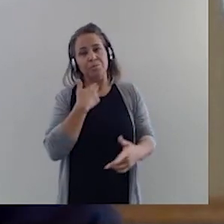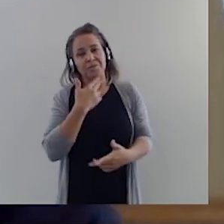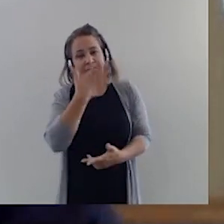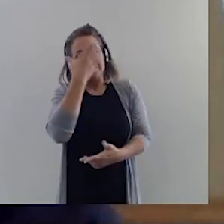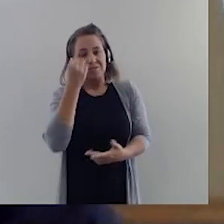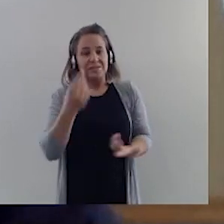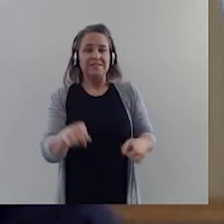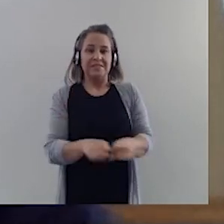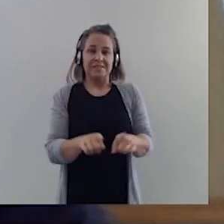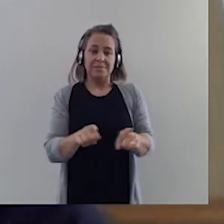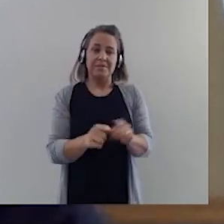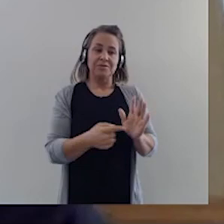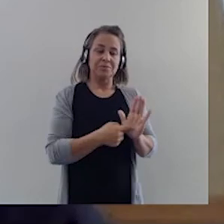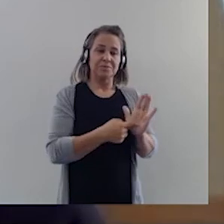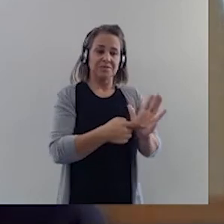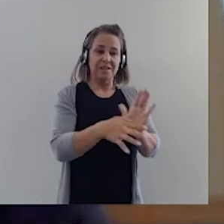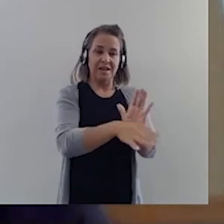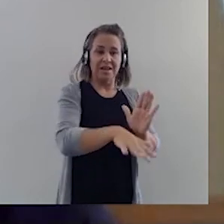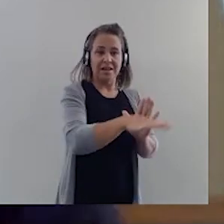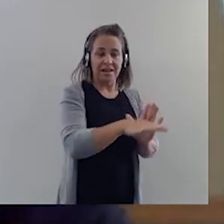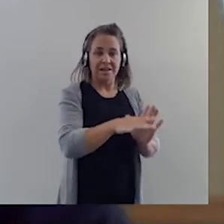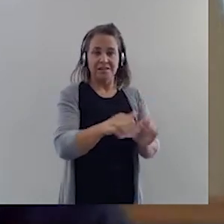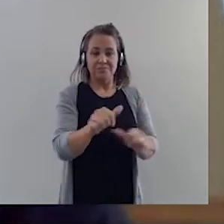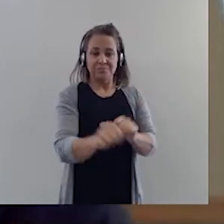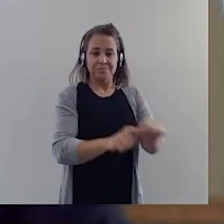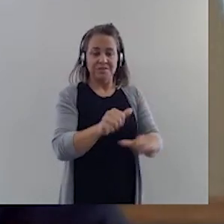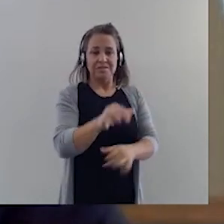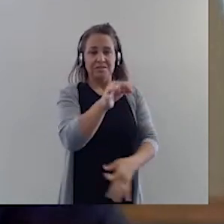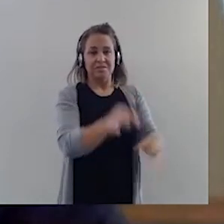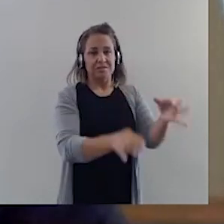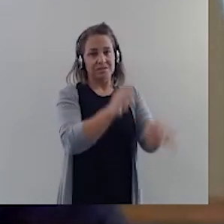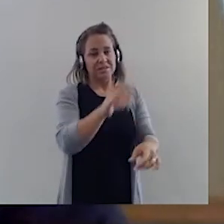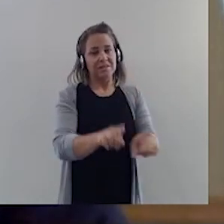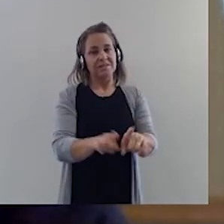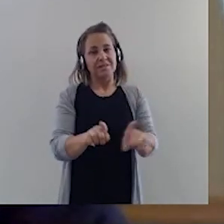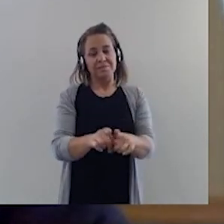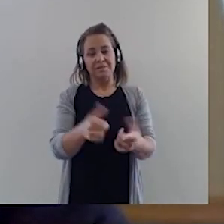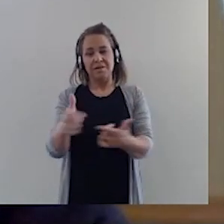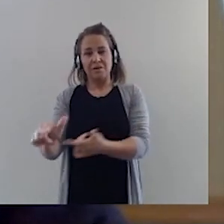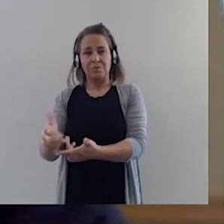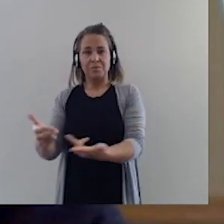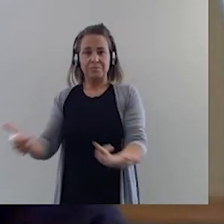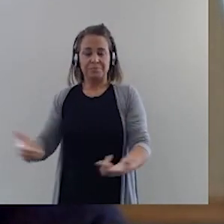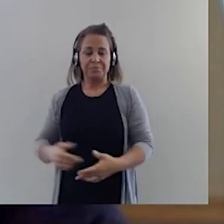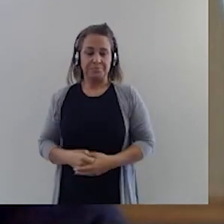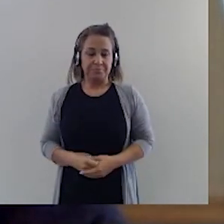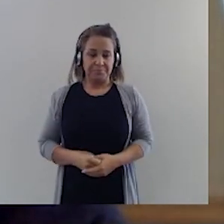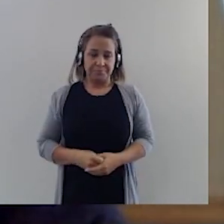muito especial as áreas de recuperação judicial e também arbitragem. Então,